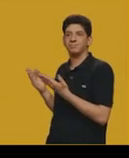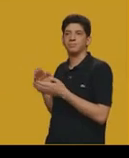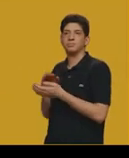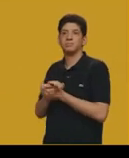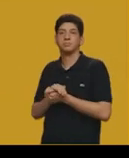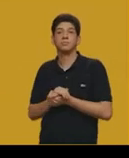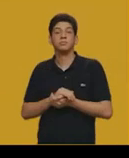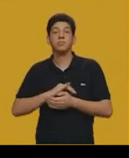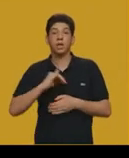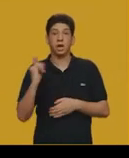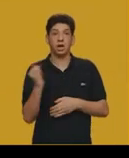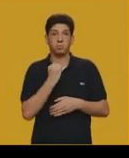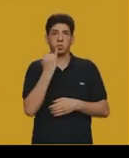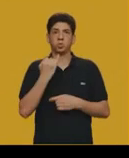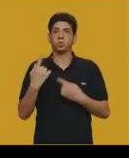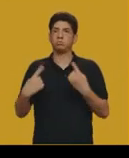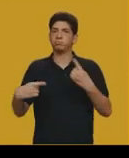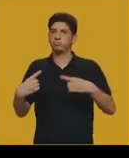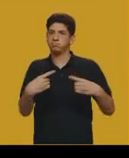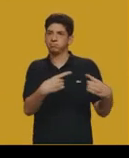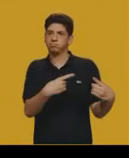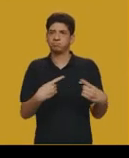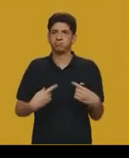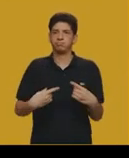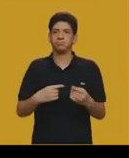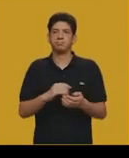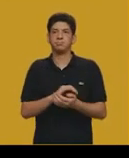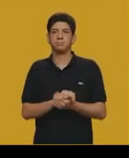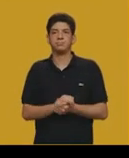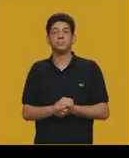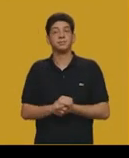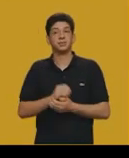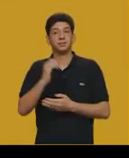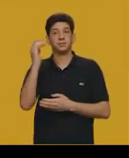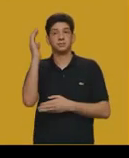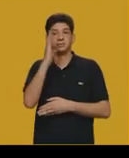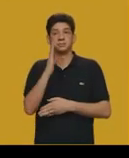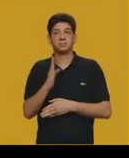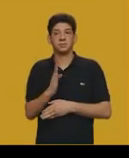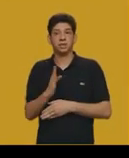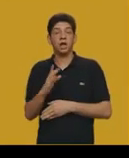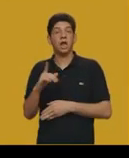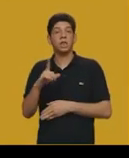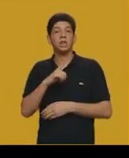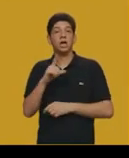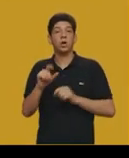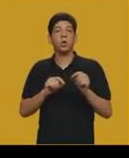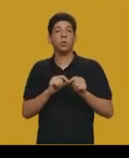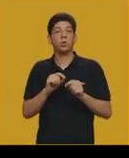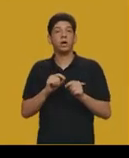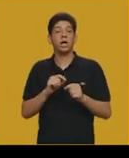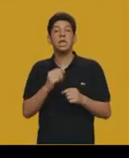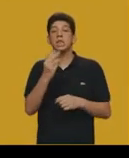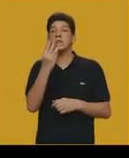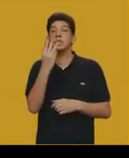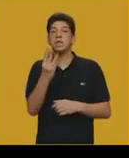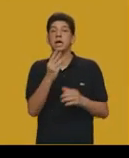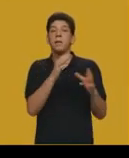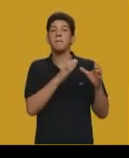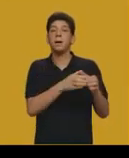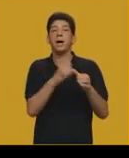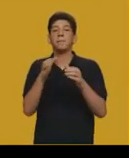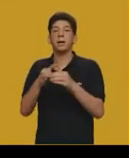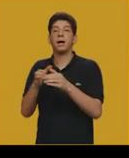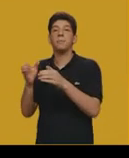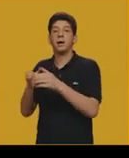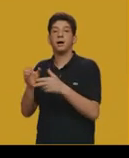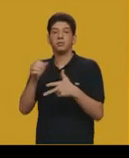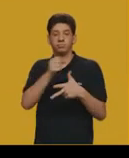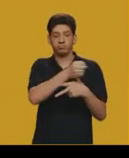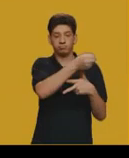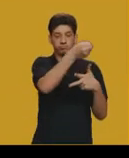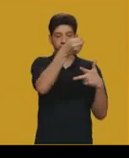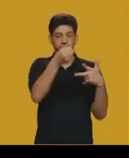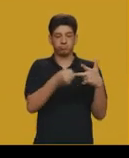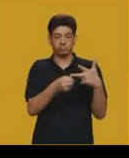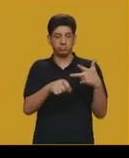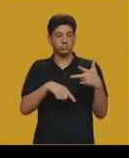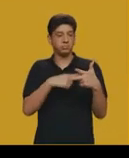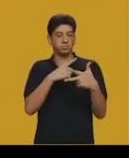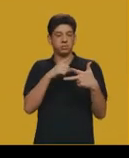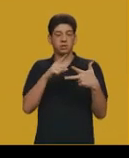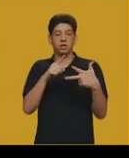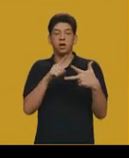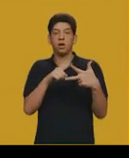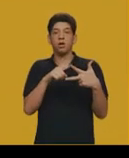fazer essa discussão de que o Brasil ele tem uma lógica de tripartição do poder, né? Você tem uma parte que é o legislativo, que